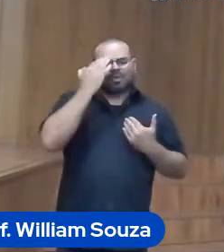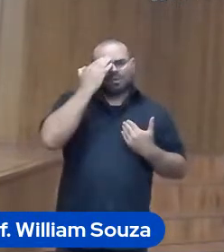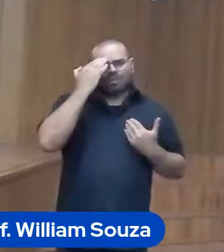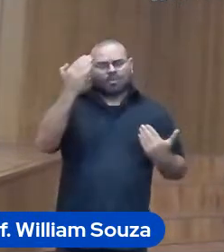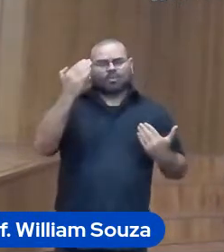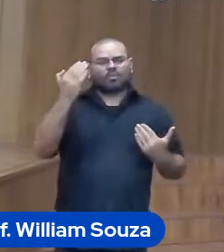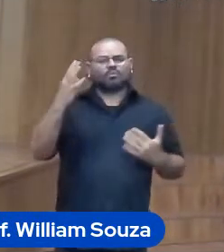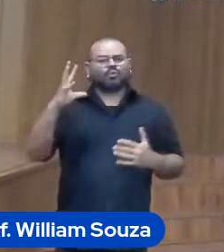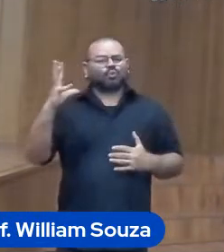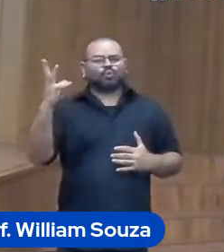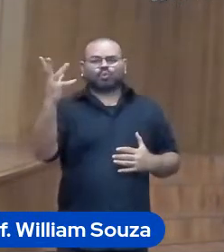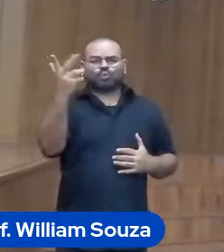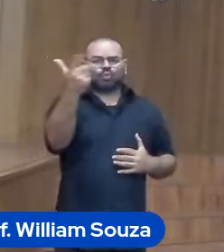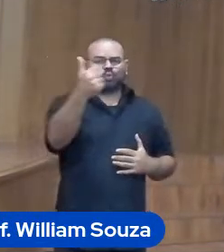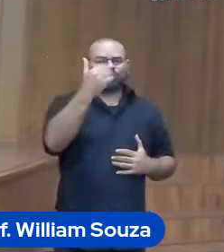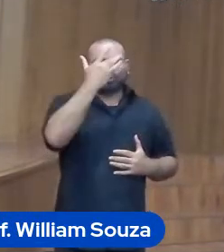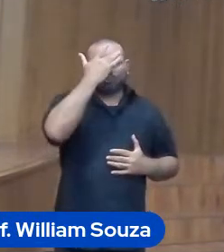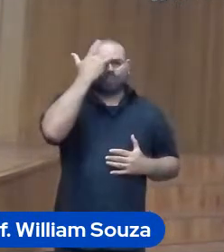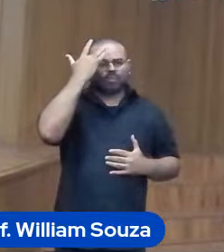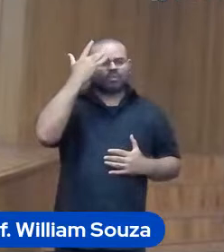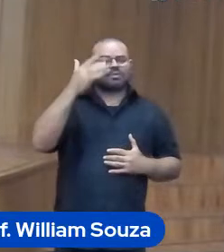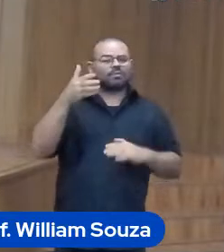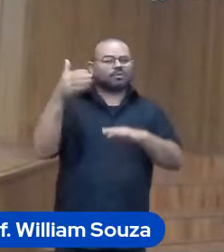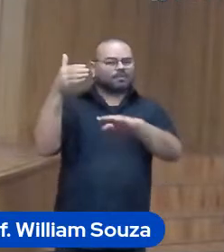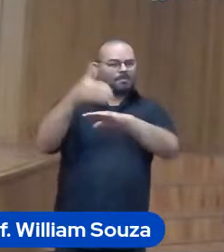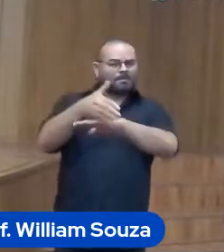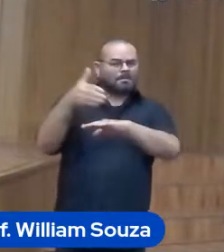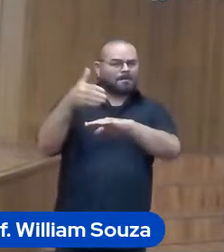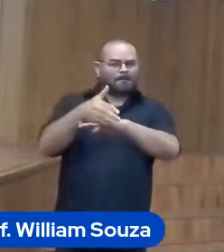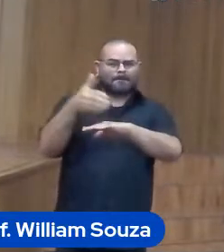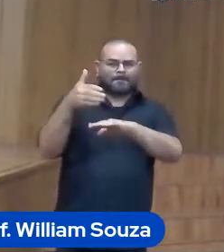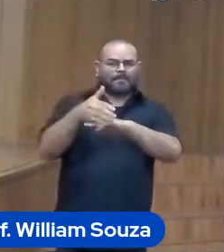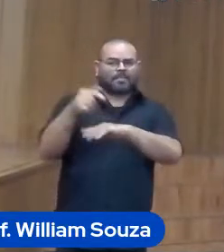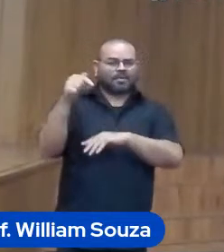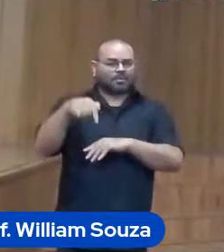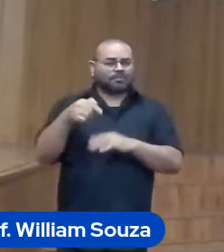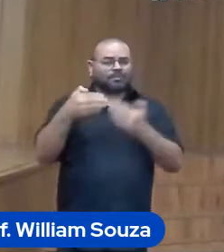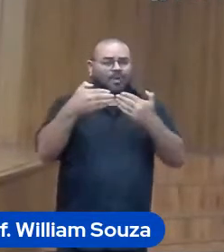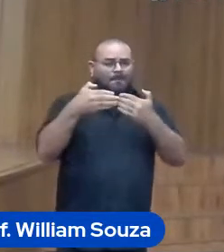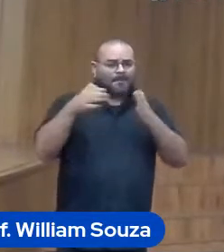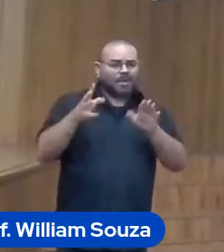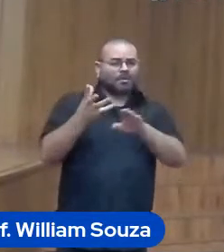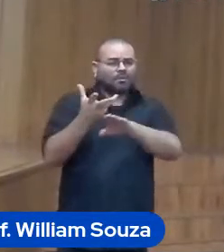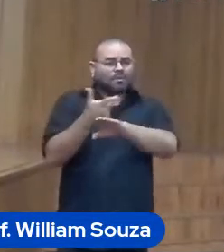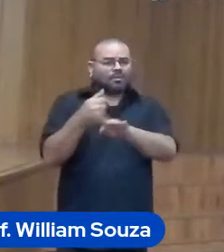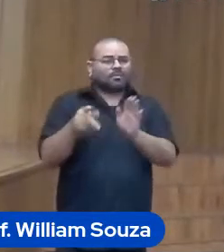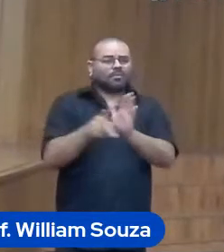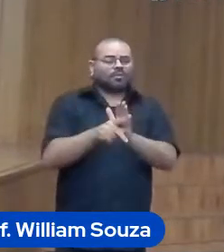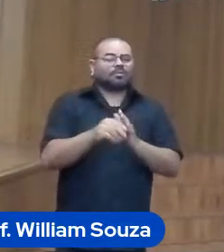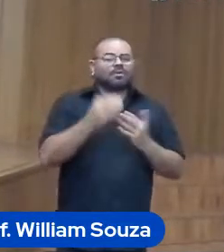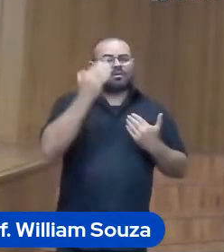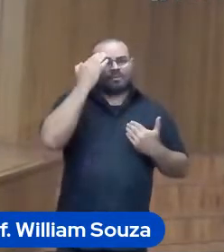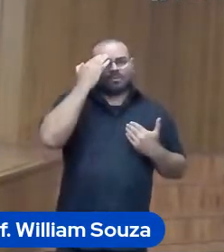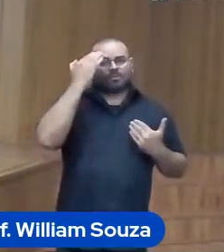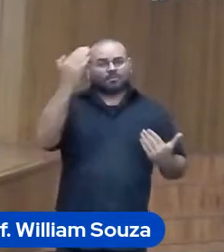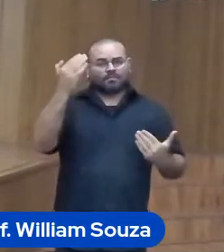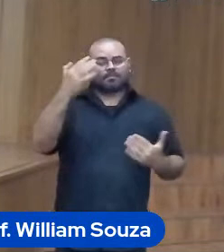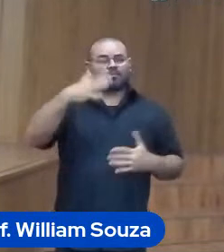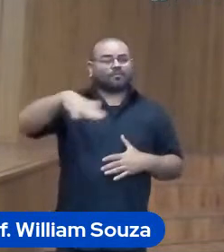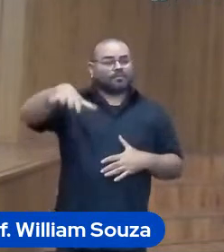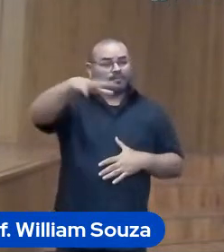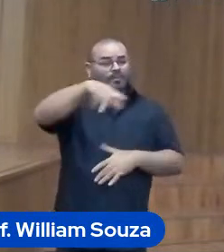de todos que estiveram, né, que se fizeram presente neste momento de abertura do evento. Agradecemos também aos